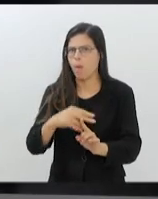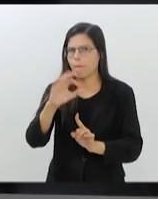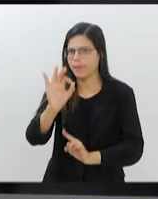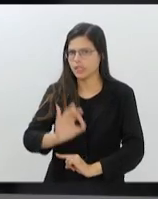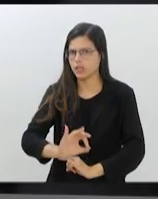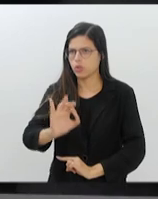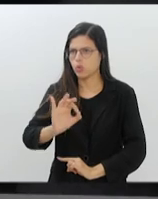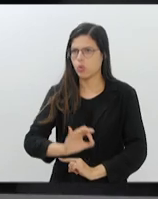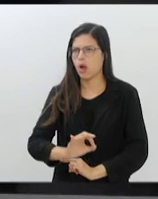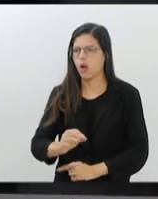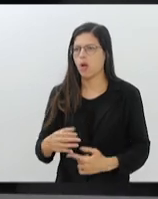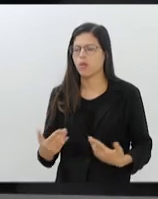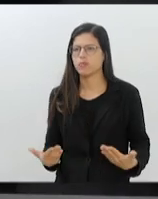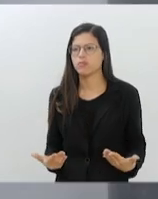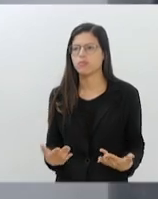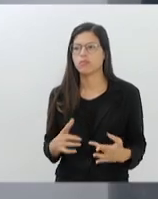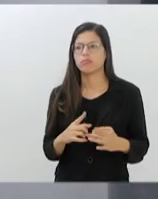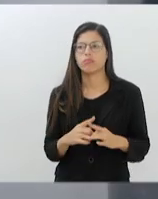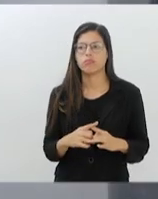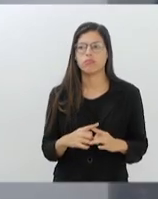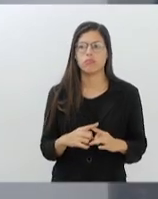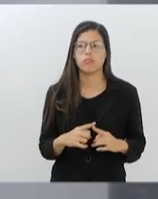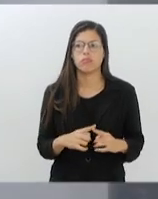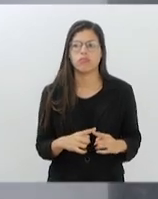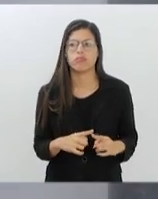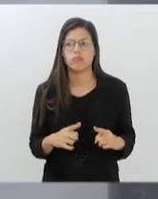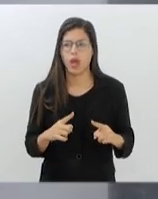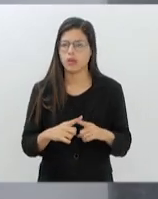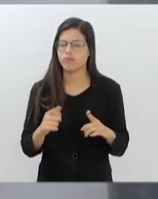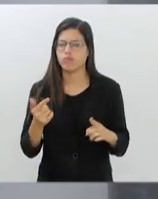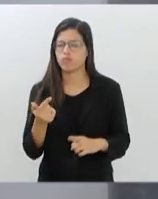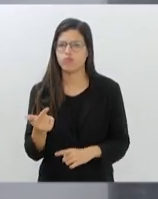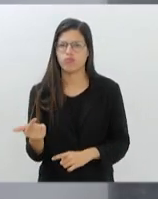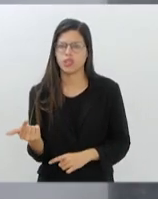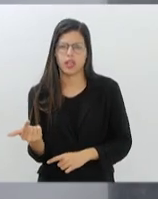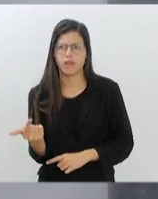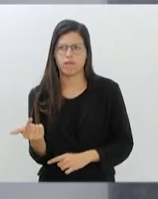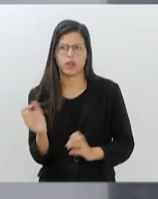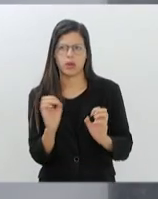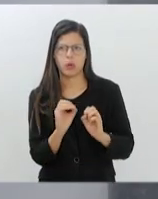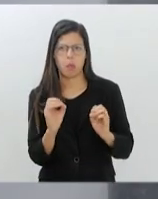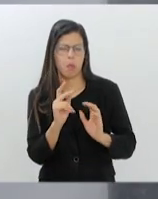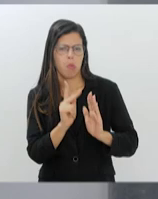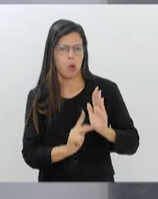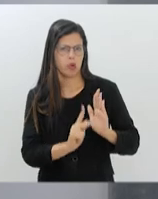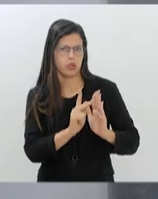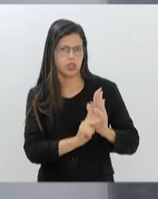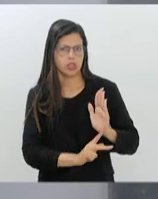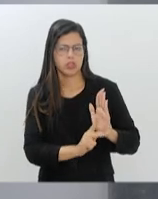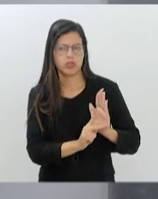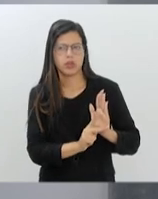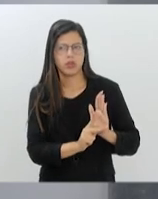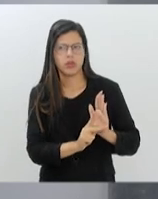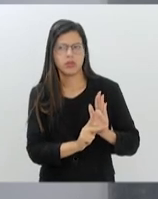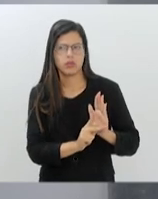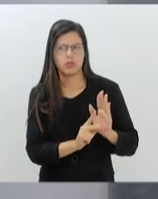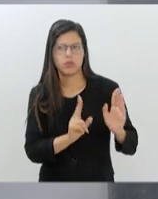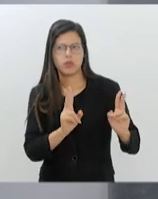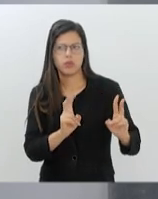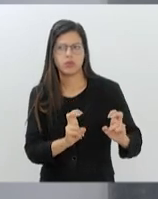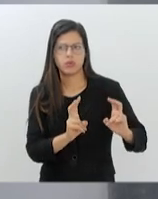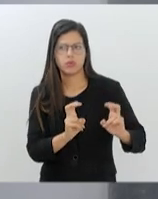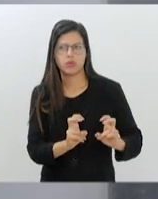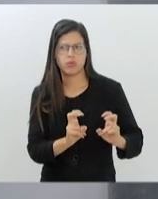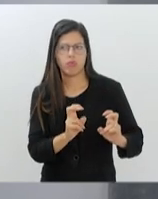justifica isso mas não teve nenhum a gente analisou aqui não teve nenhum projeto que fosse sobre sobre